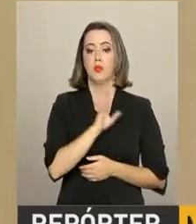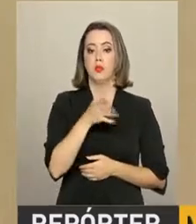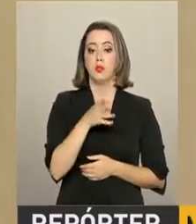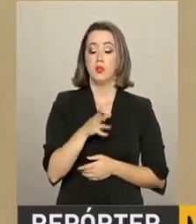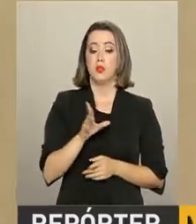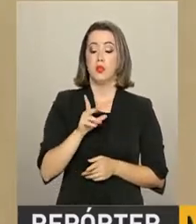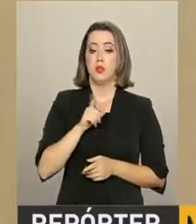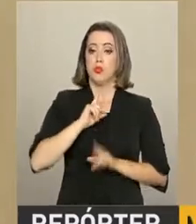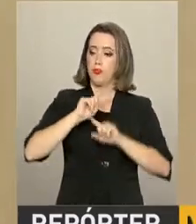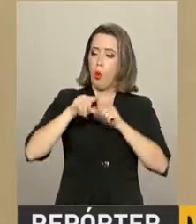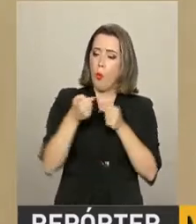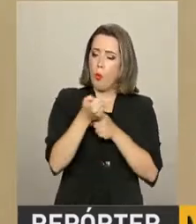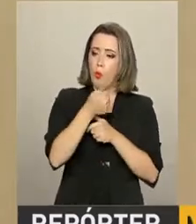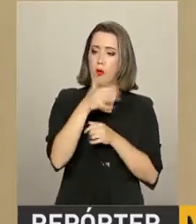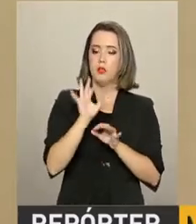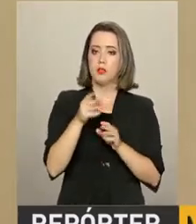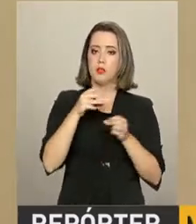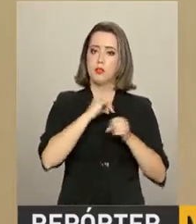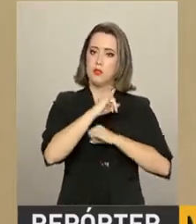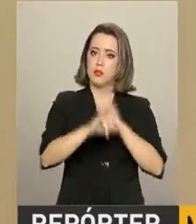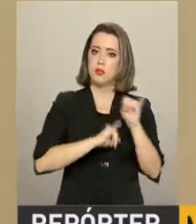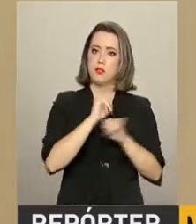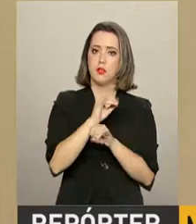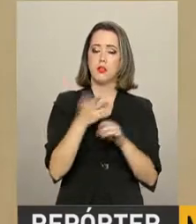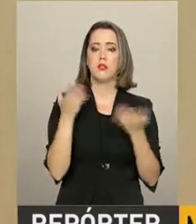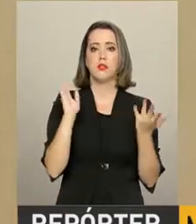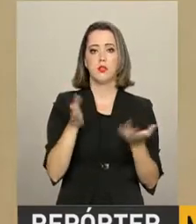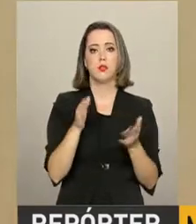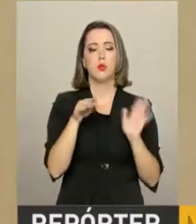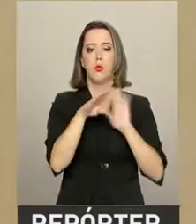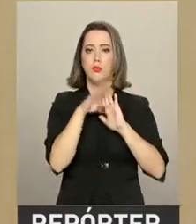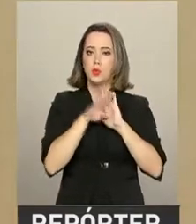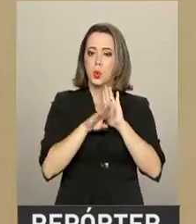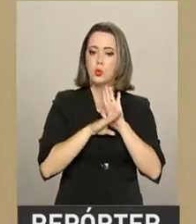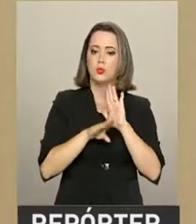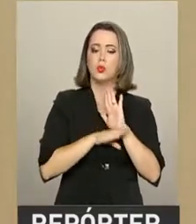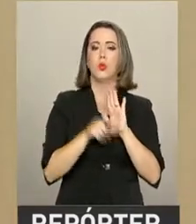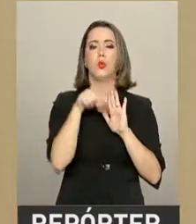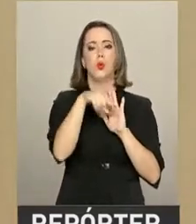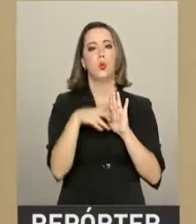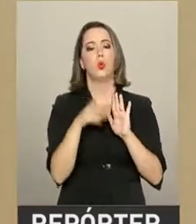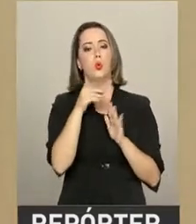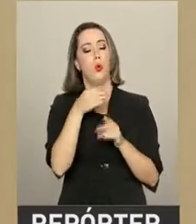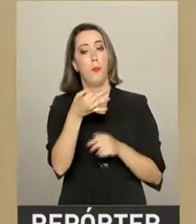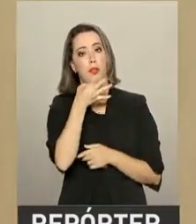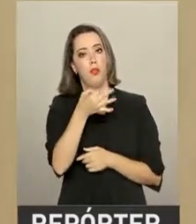Enem 2017, com cronograma, dicas, dúvidas